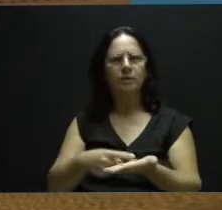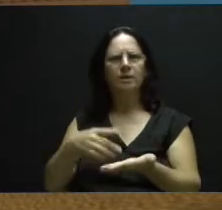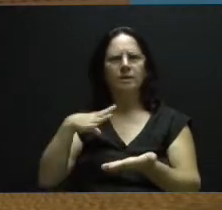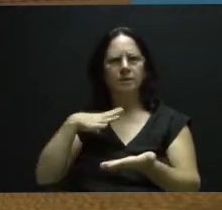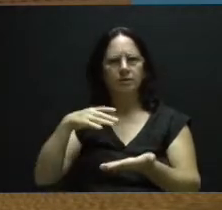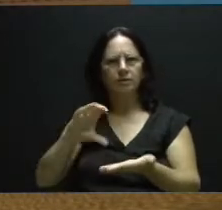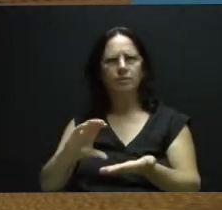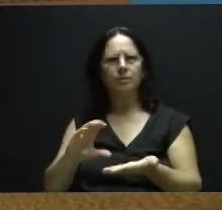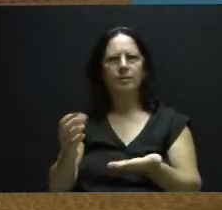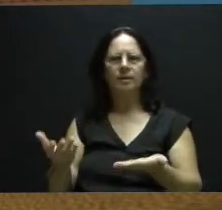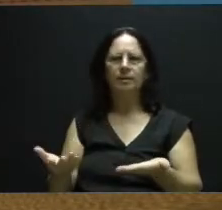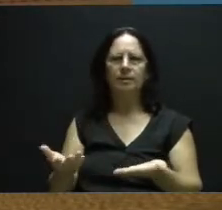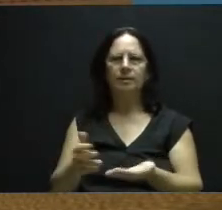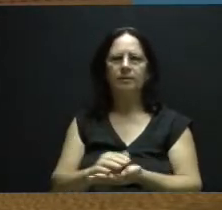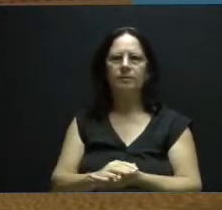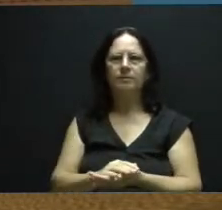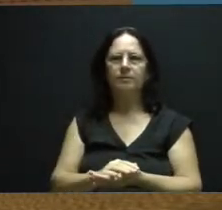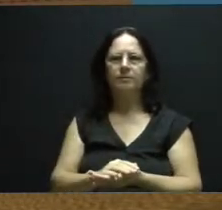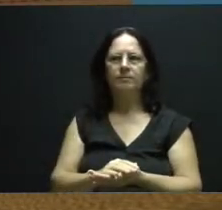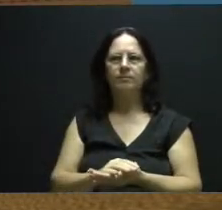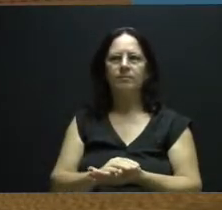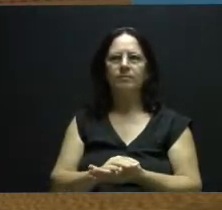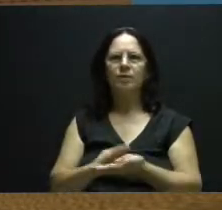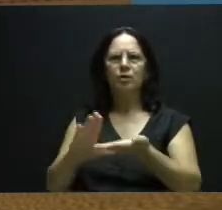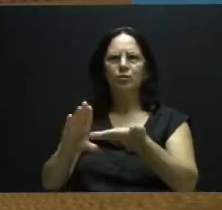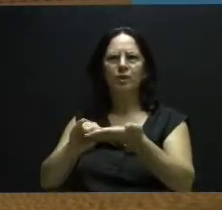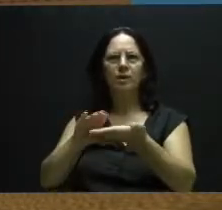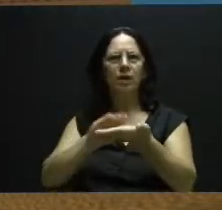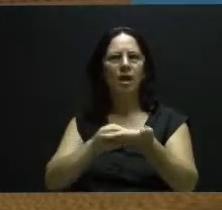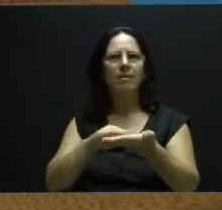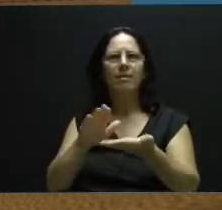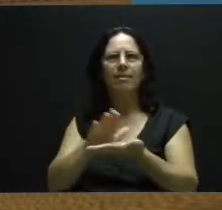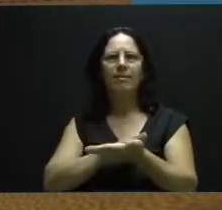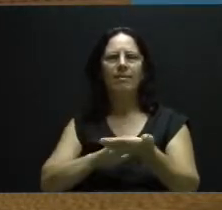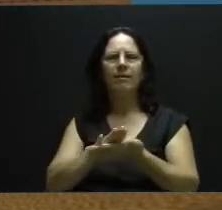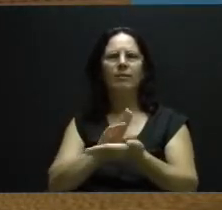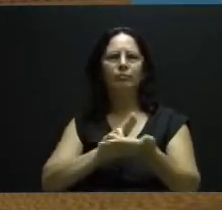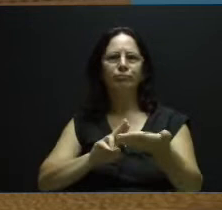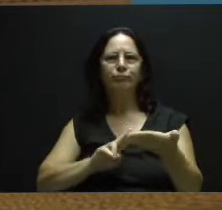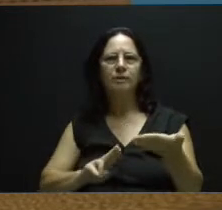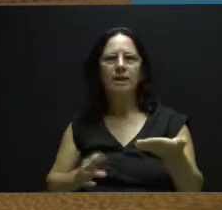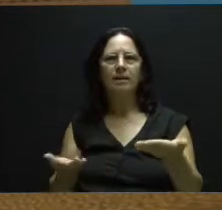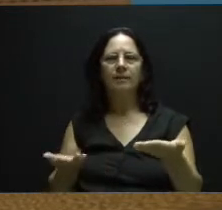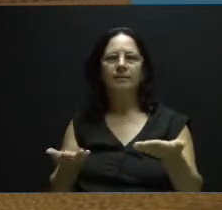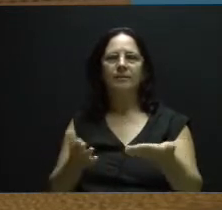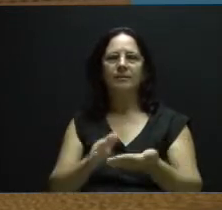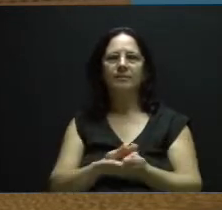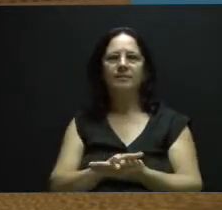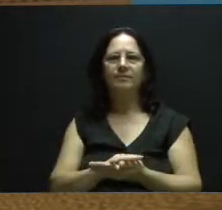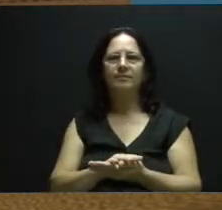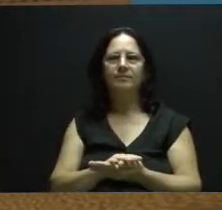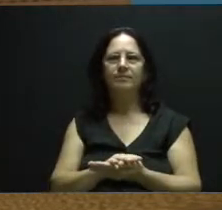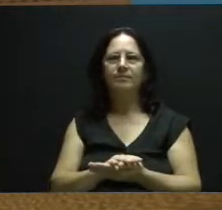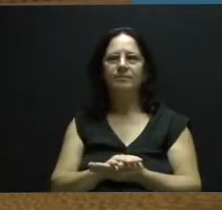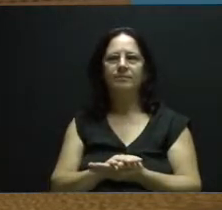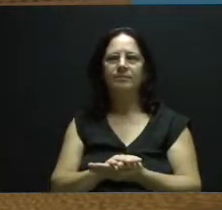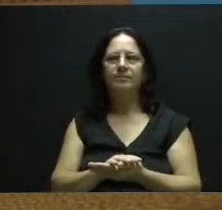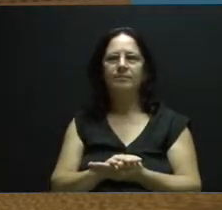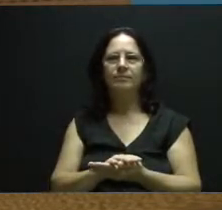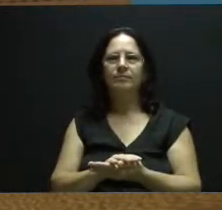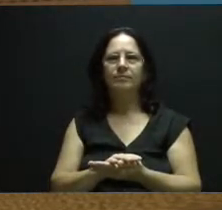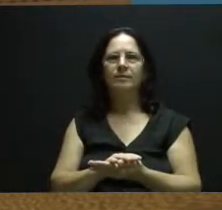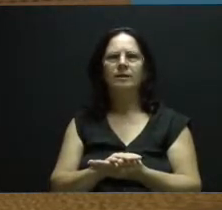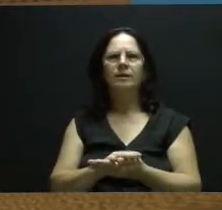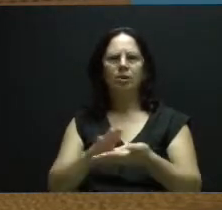cidade porém essa alta não foi utilizado é que vê a propor a